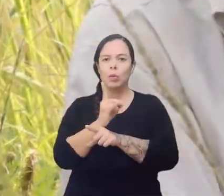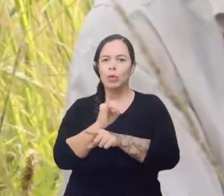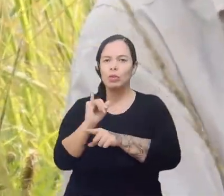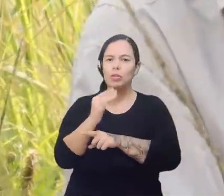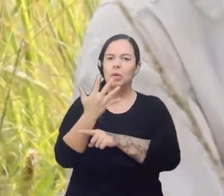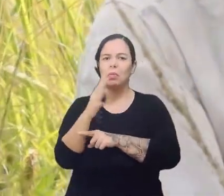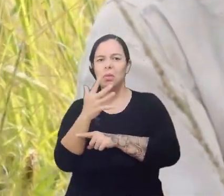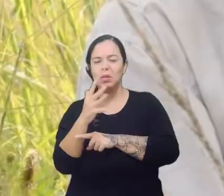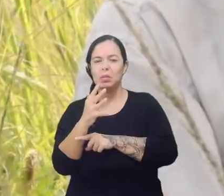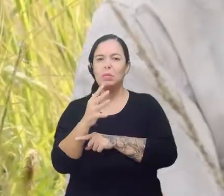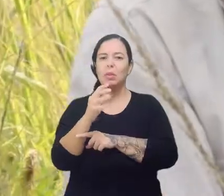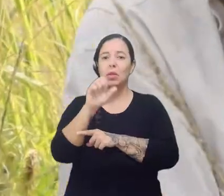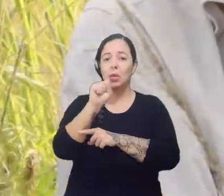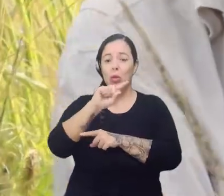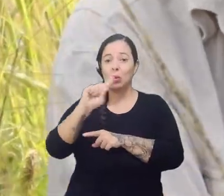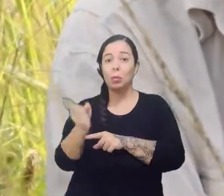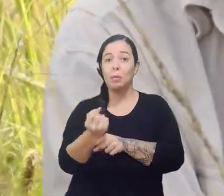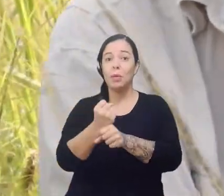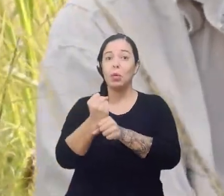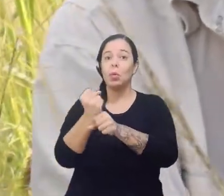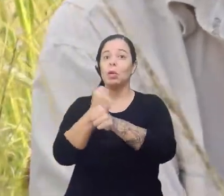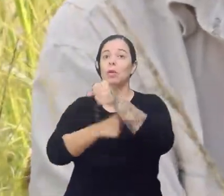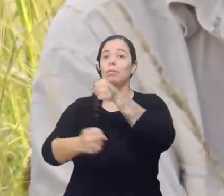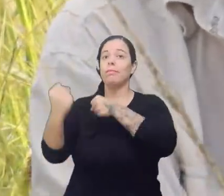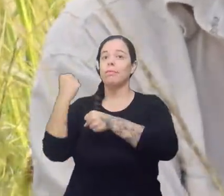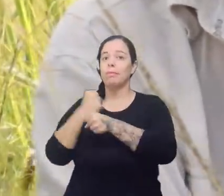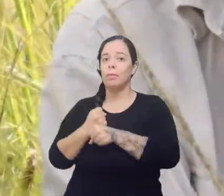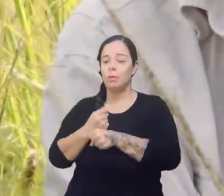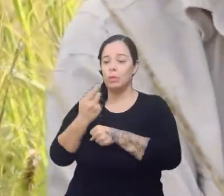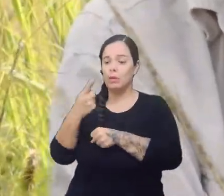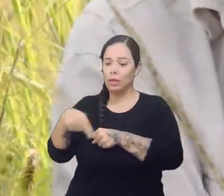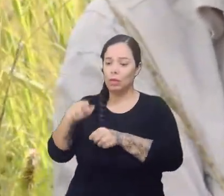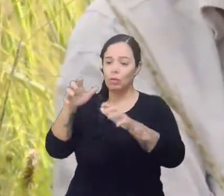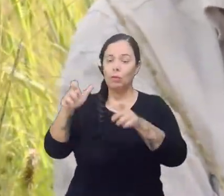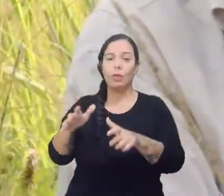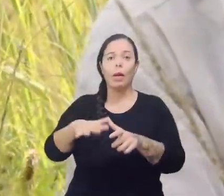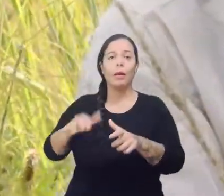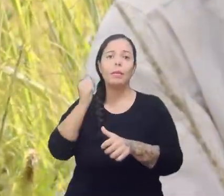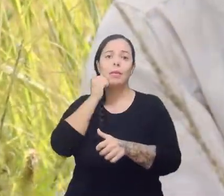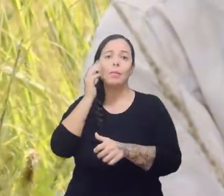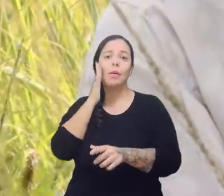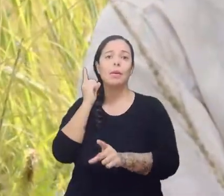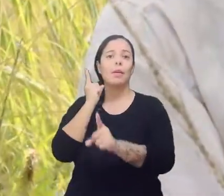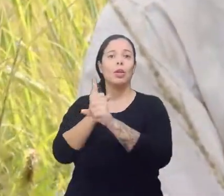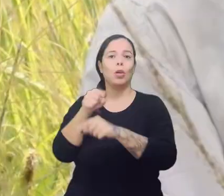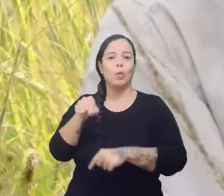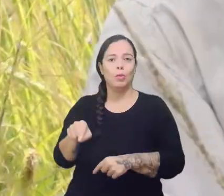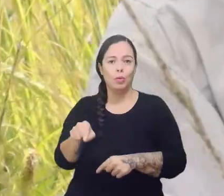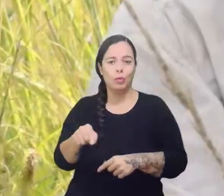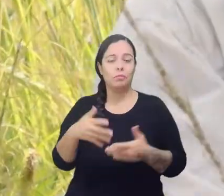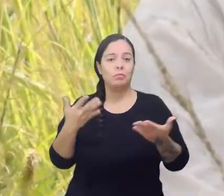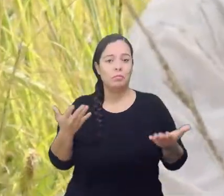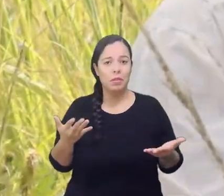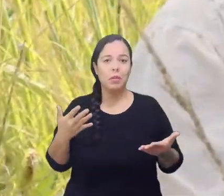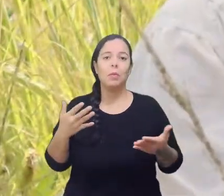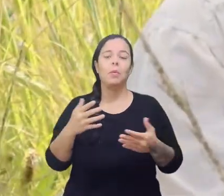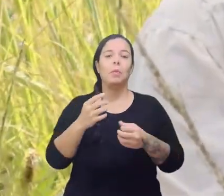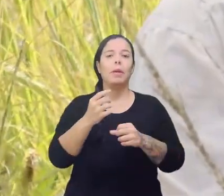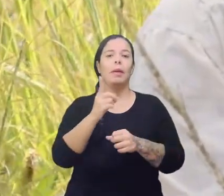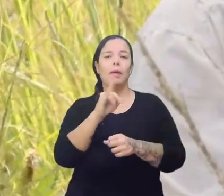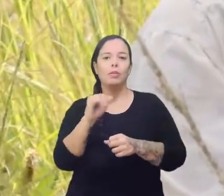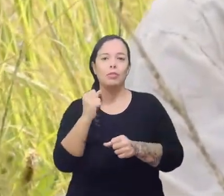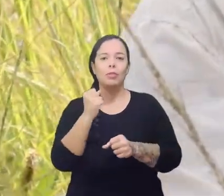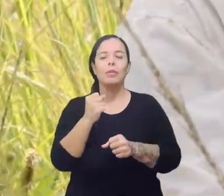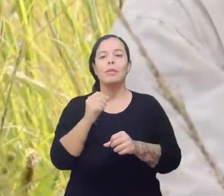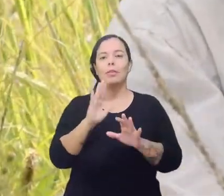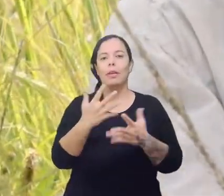um Sambaqui. Até então, as datações que eram aceitas para Sambaqui eram 3.000